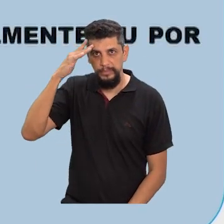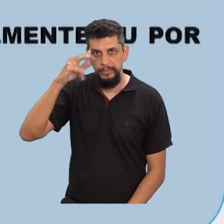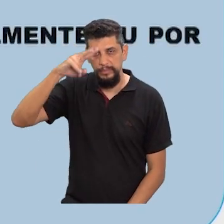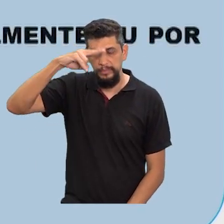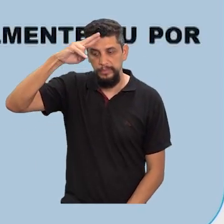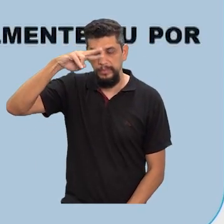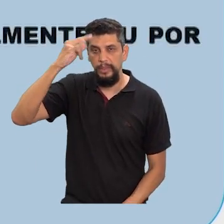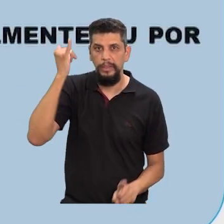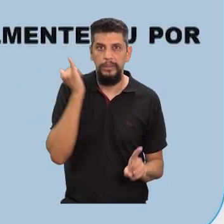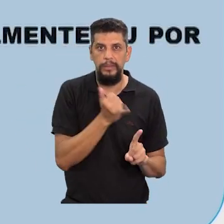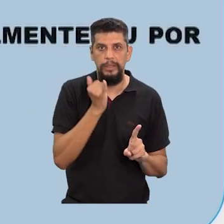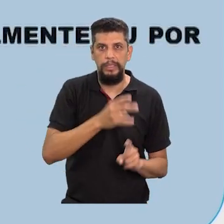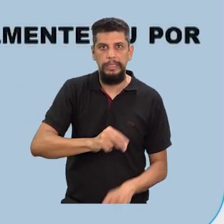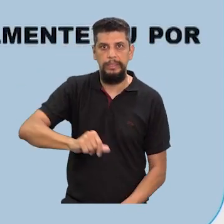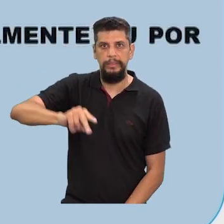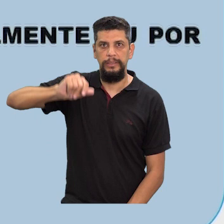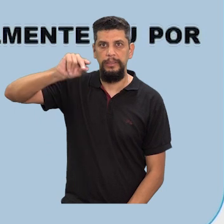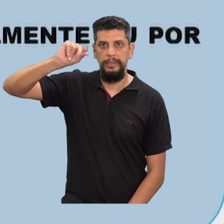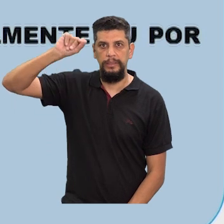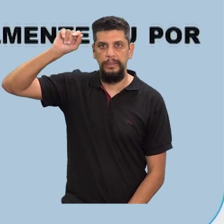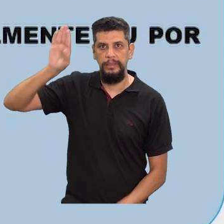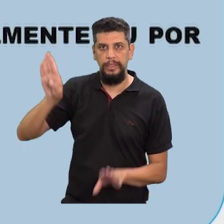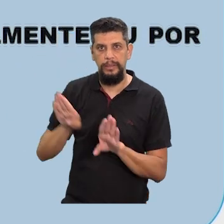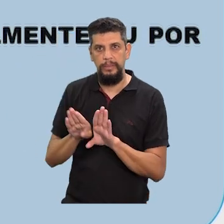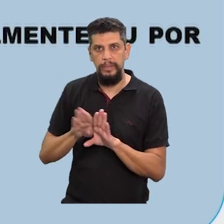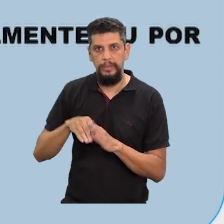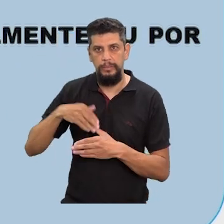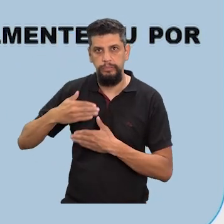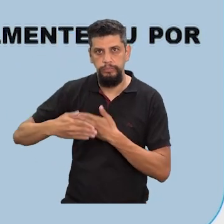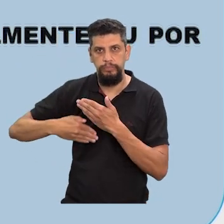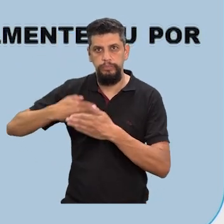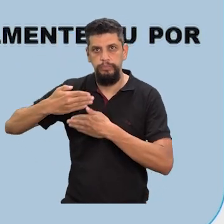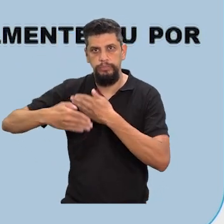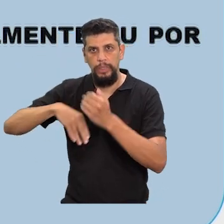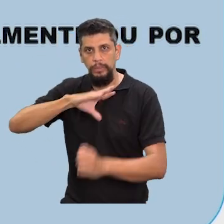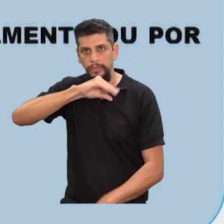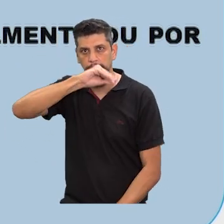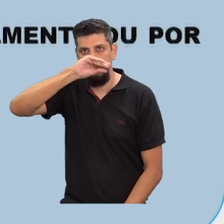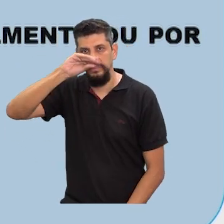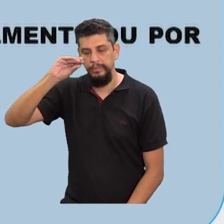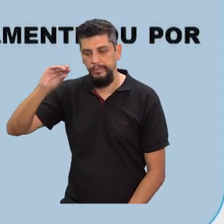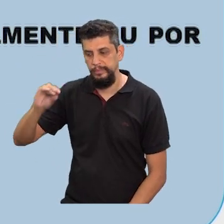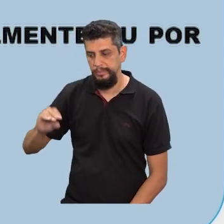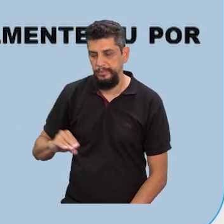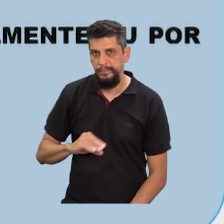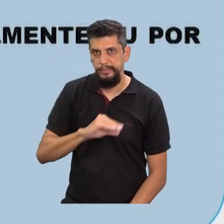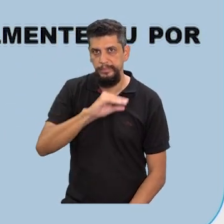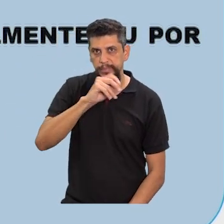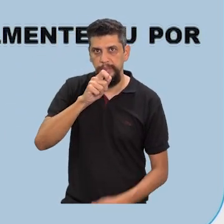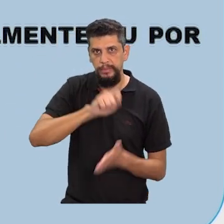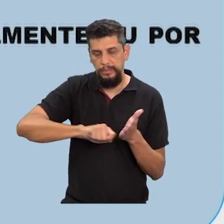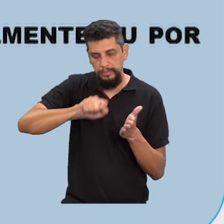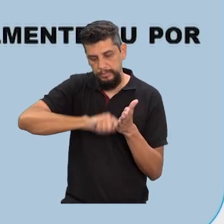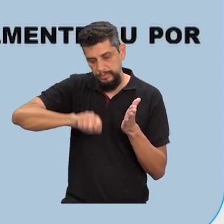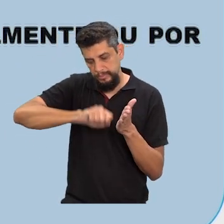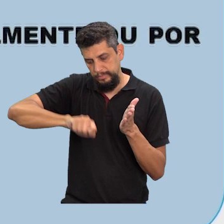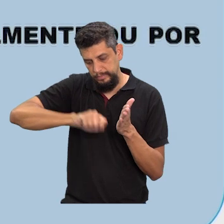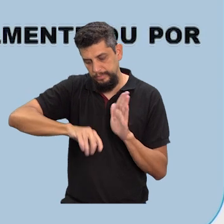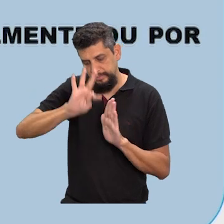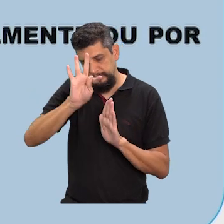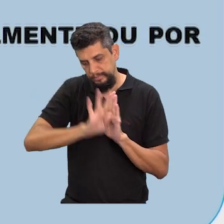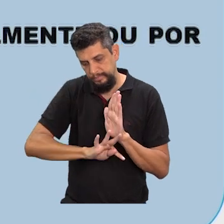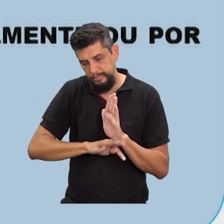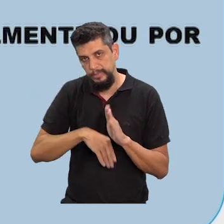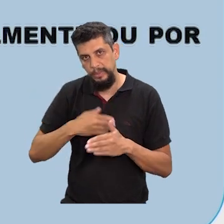são narrativas, né, populares muito antigas e geralmente são transmitidos ou pela oralidade ou pela escrita, pelos textos,